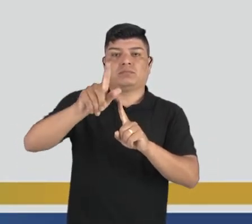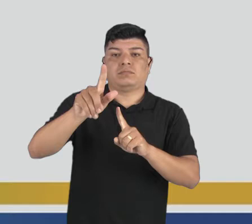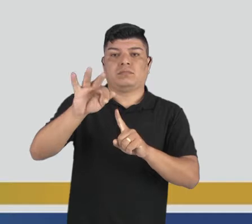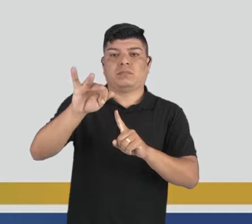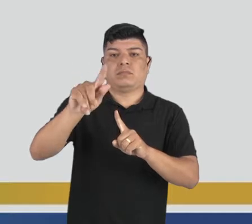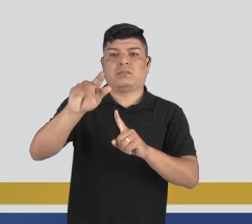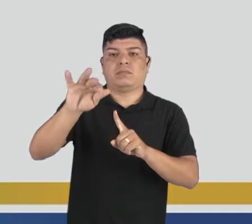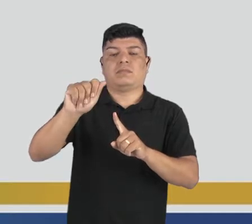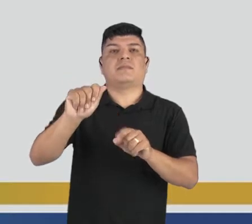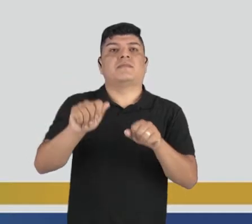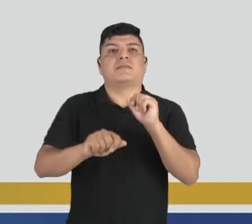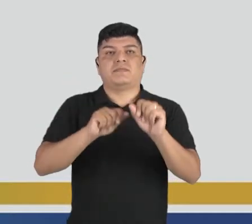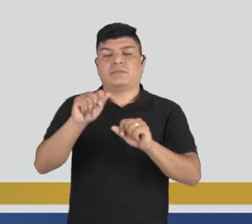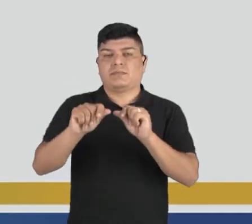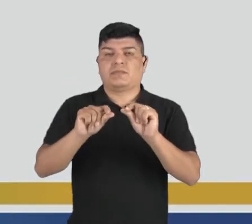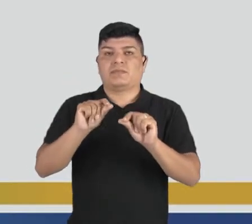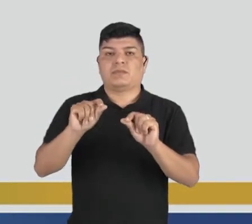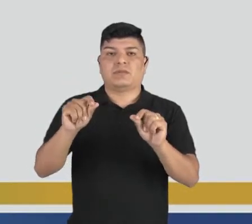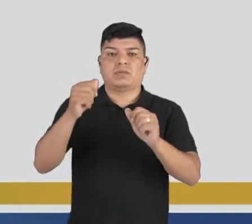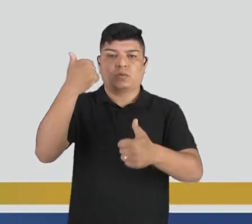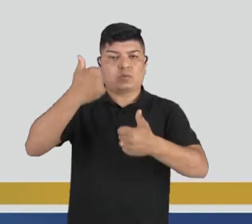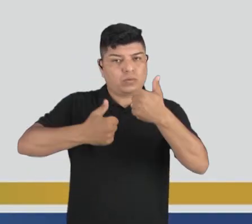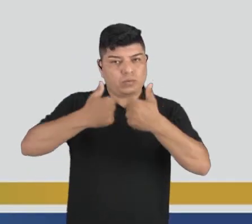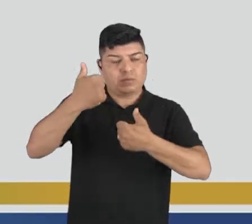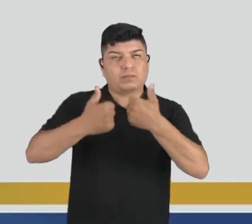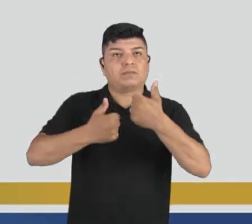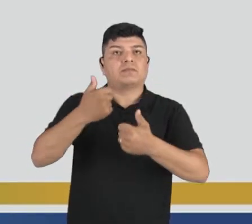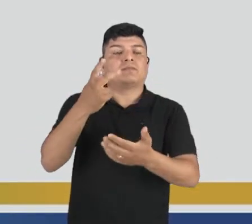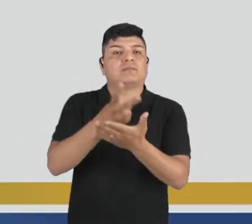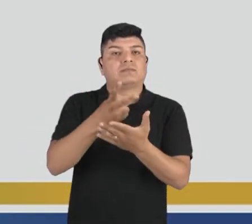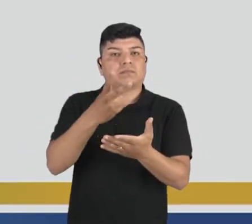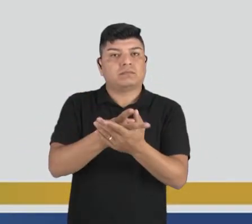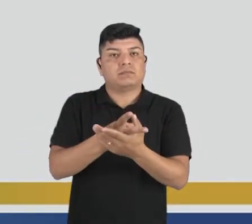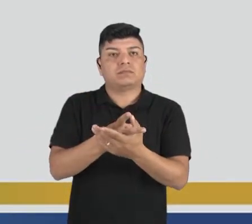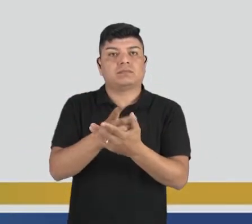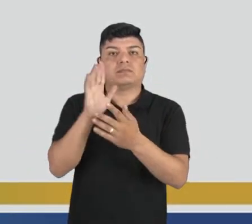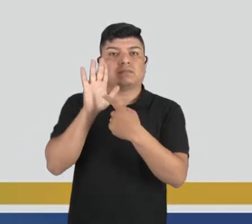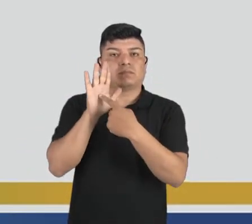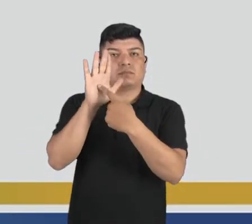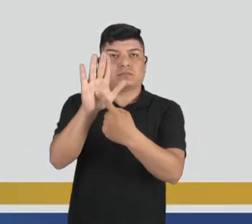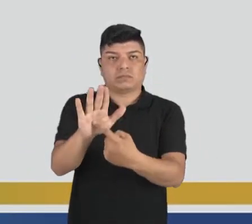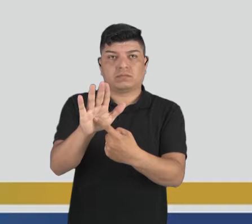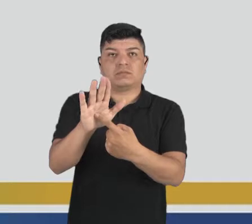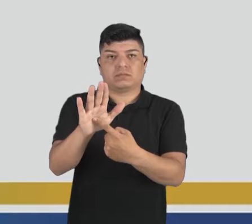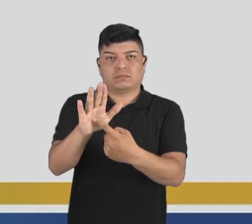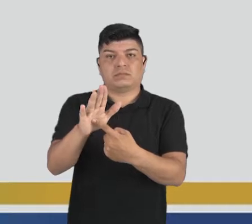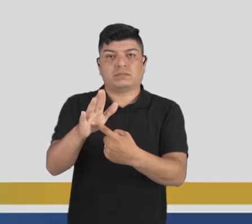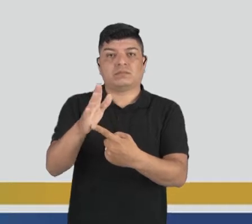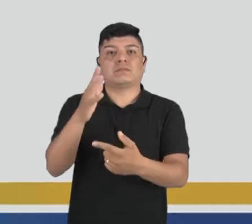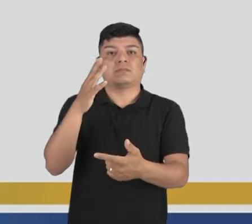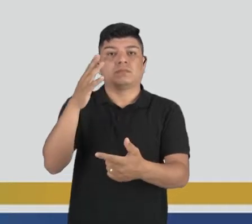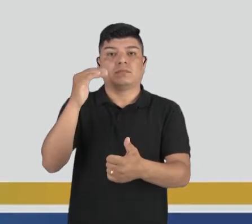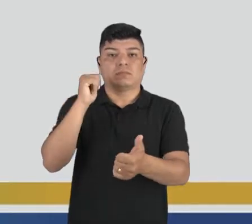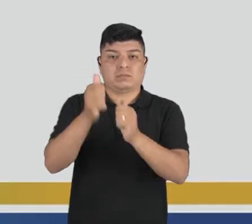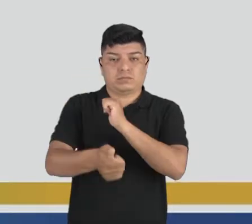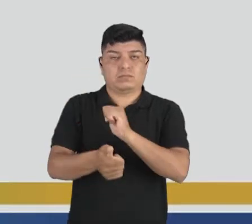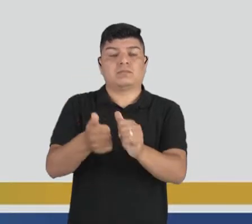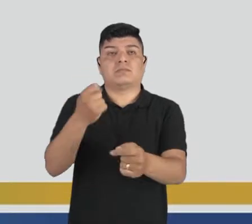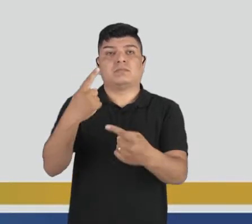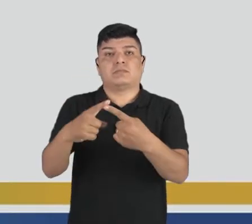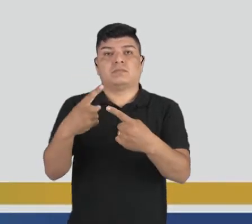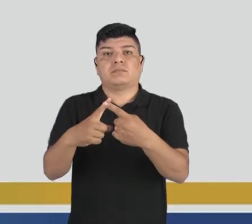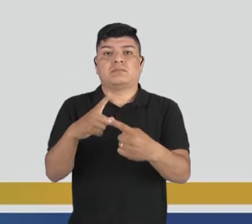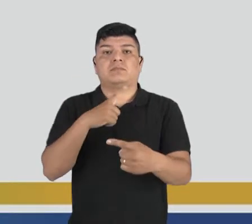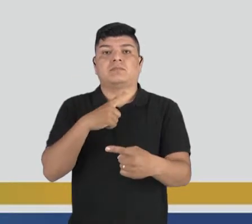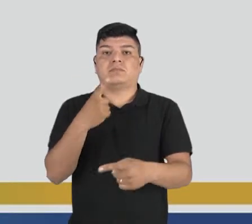que é a federação máxima, a entidade máxima aí do futebol, ela sempre está dando um destaque para esses campeonatos aí, porque envolve